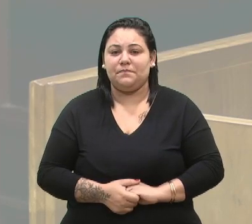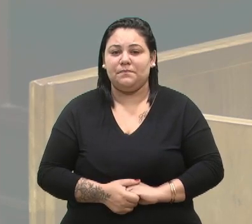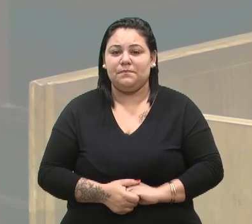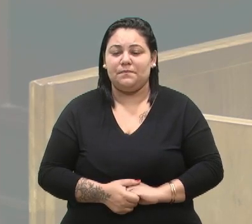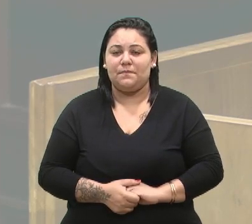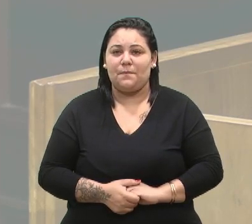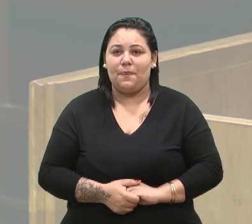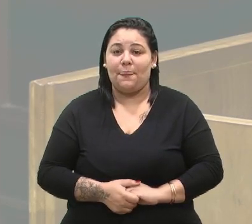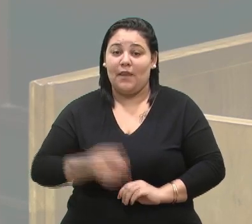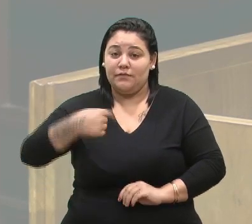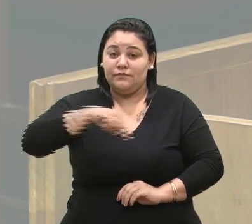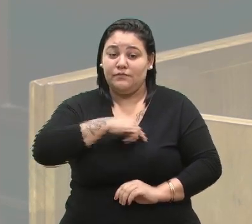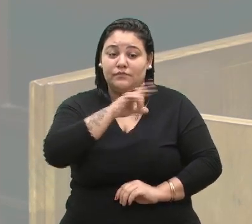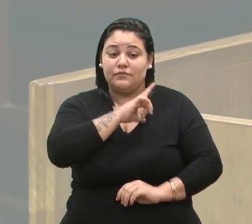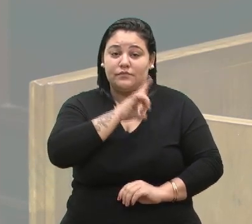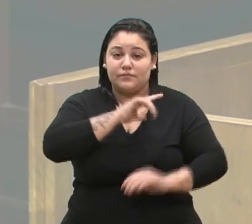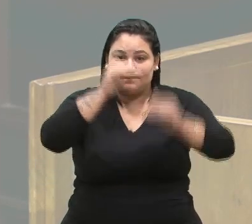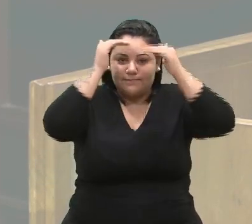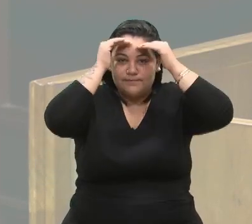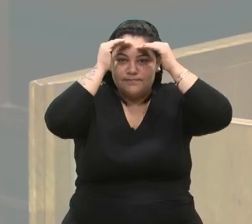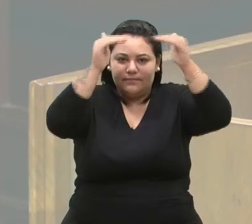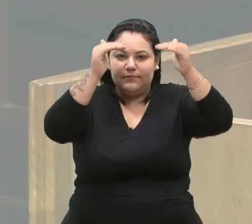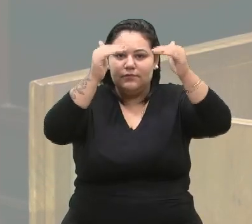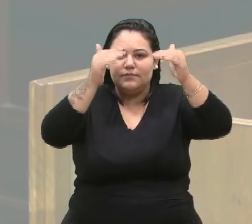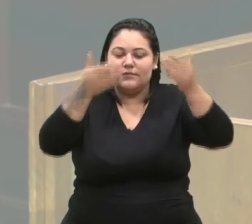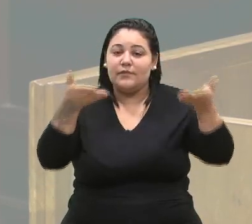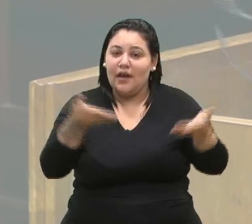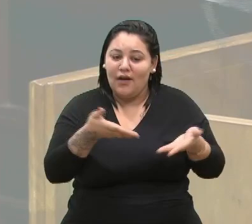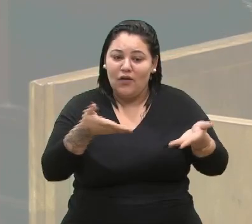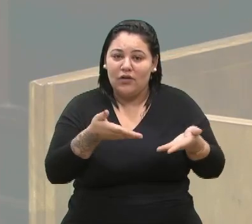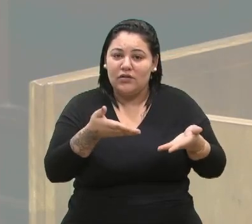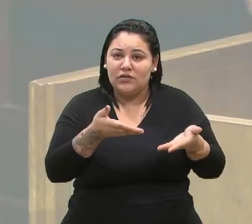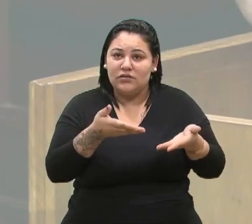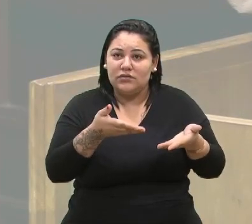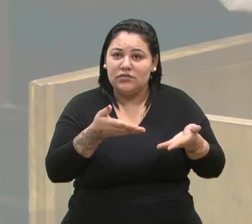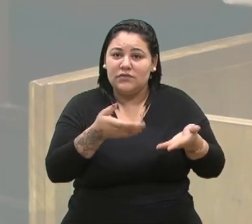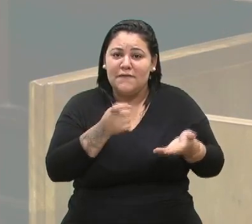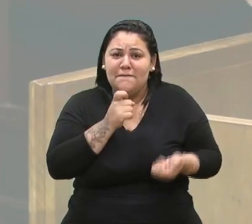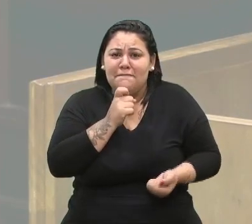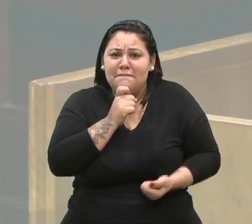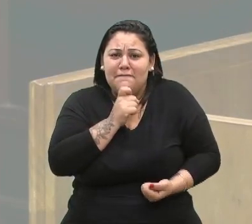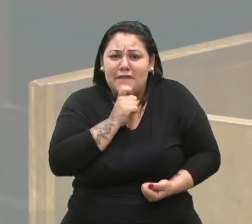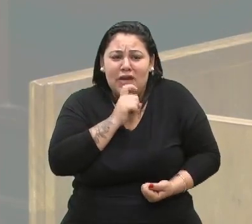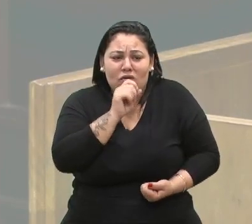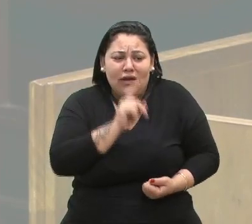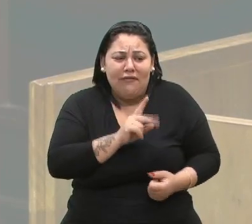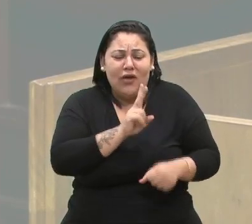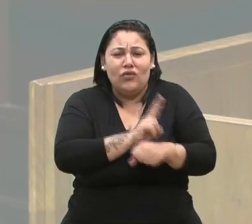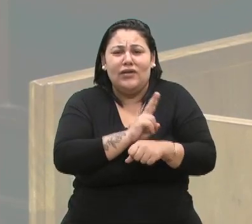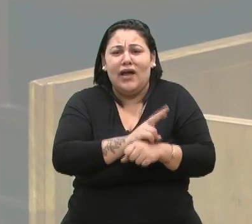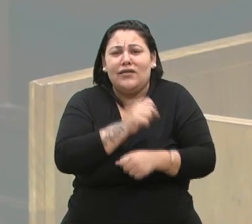E que nós tenhamos dignidade, vem o inverno, quem vai cuidar dos nossos idosos?